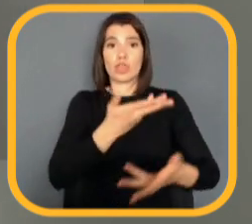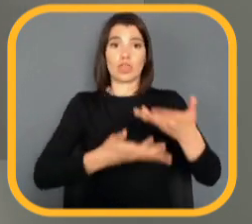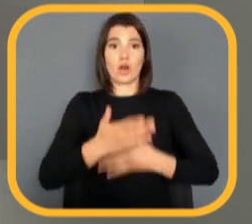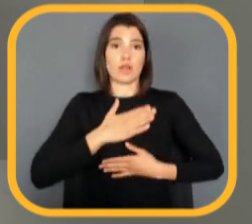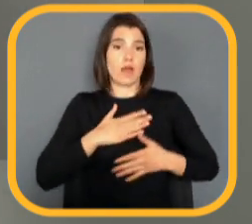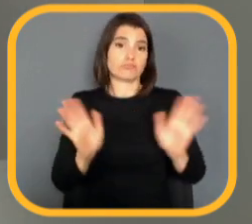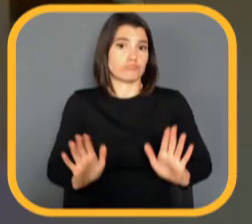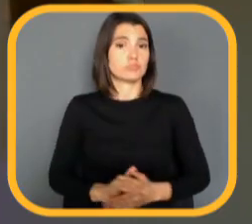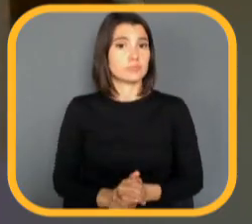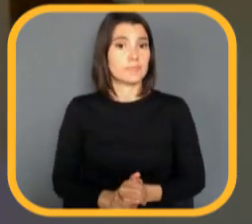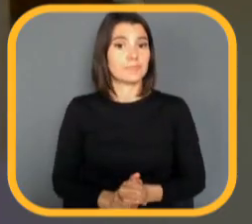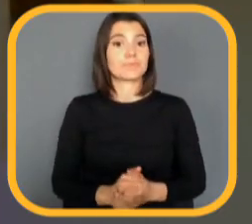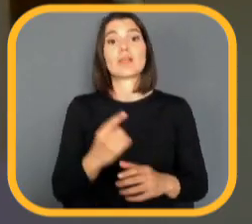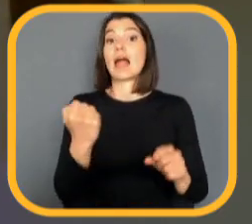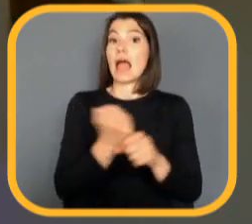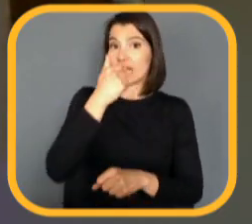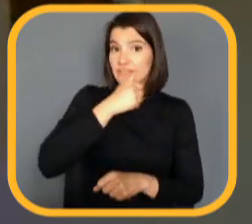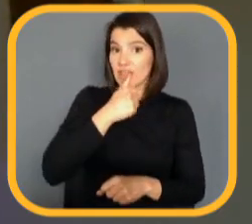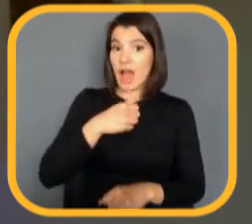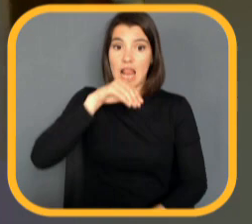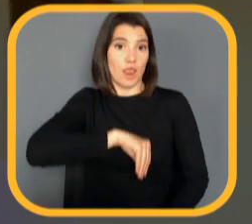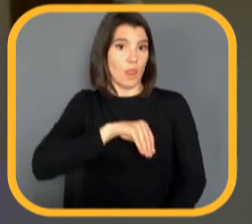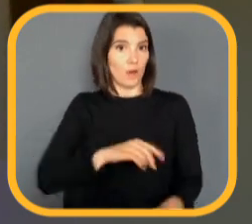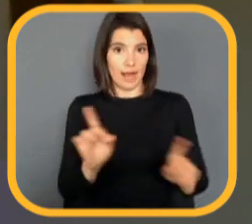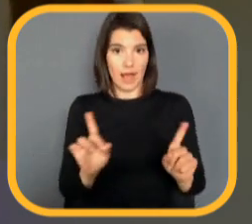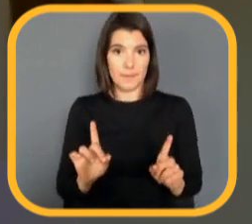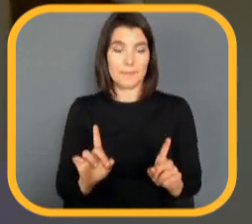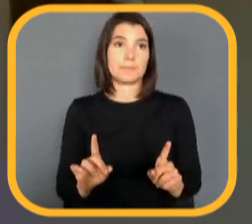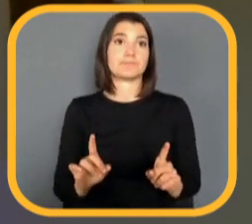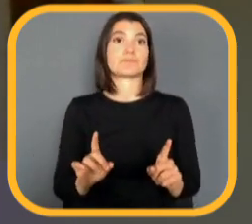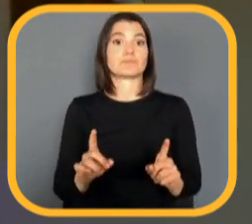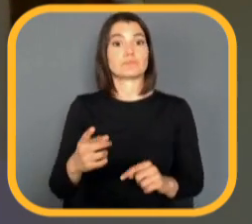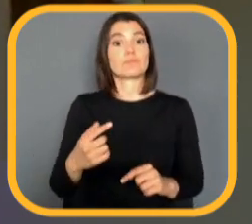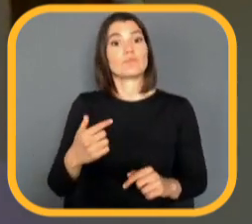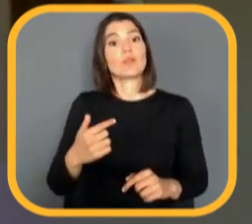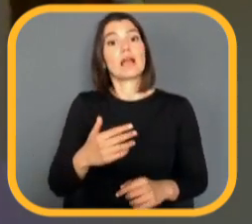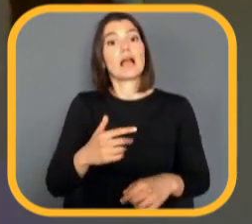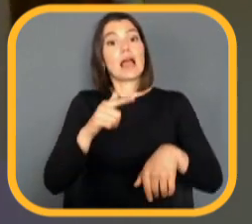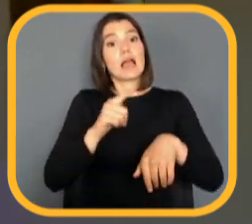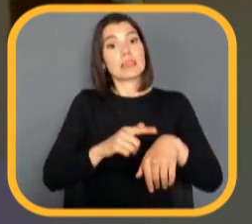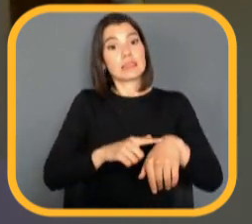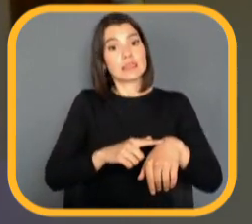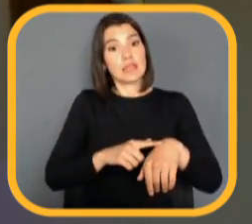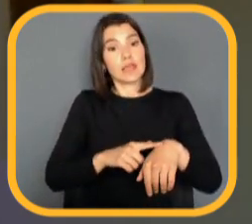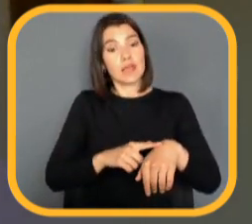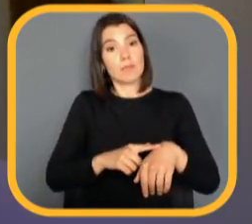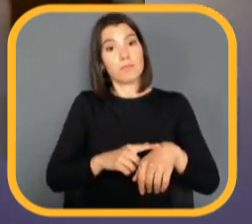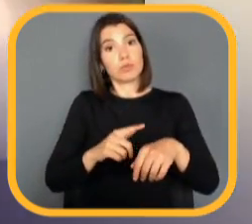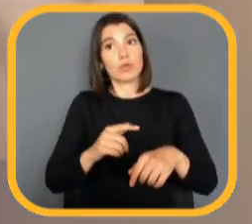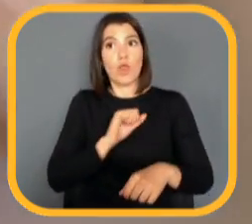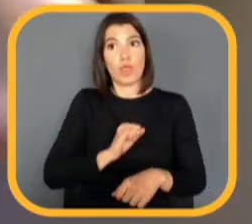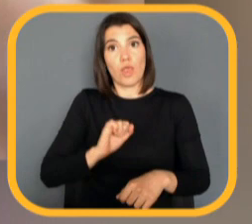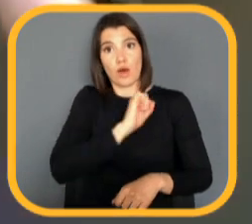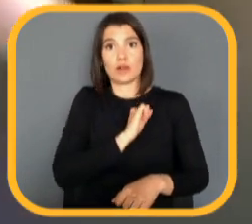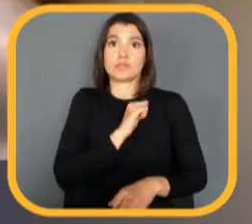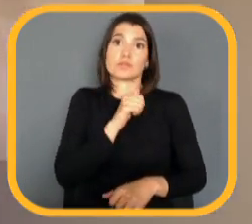sem esperar nada em troca. É uma atividade não remunerada em que nós despendemos do nosso tempo para